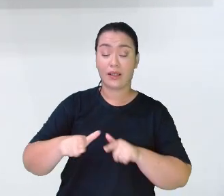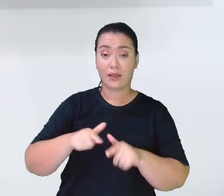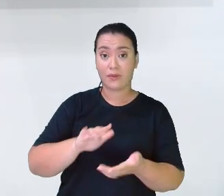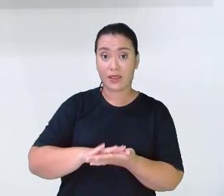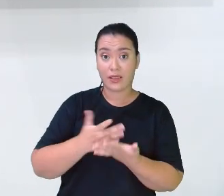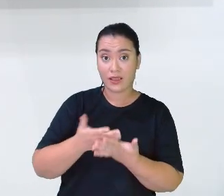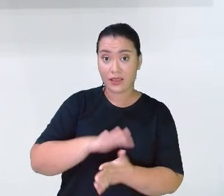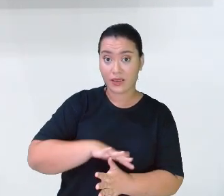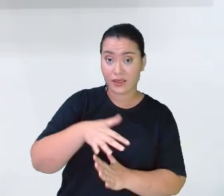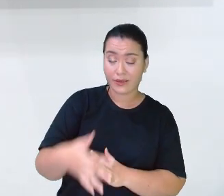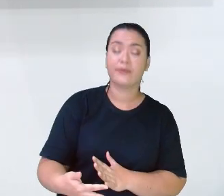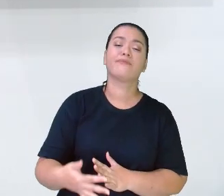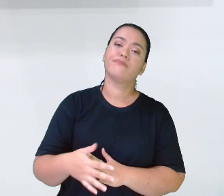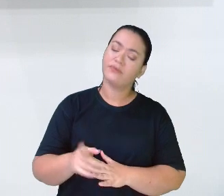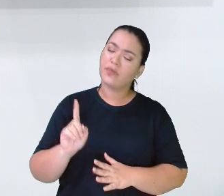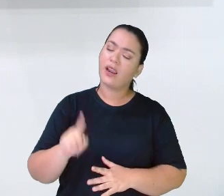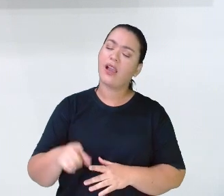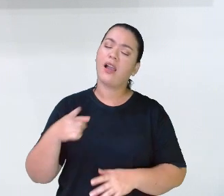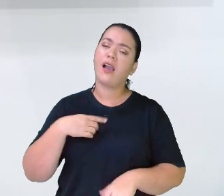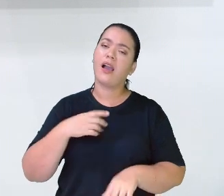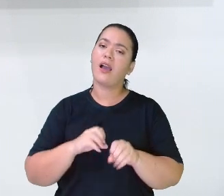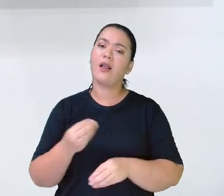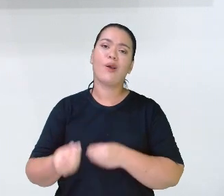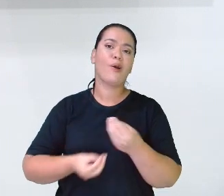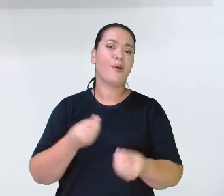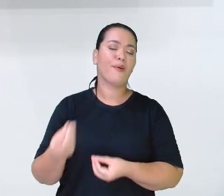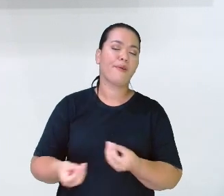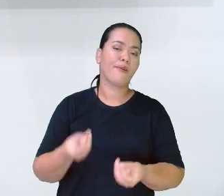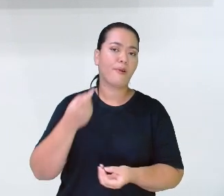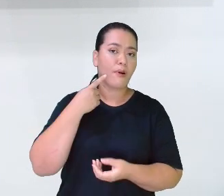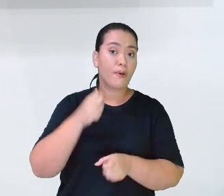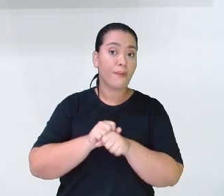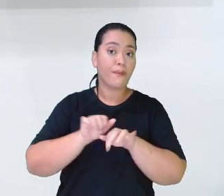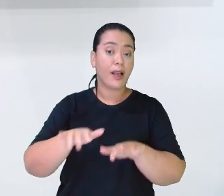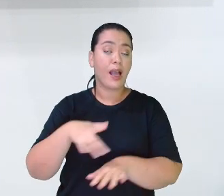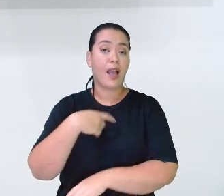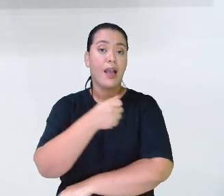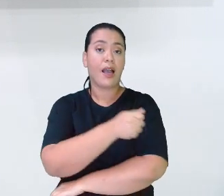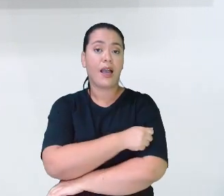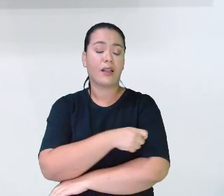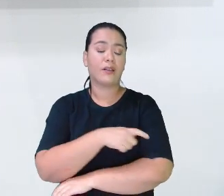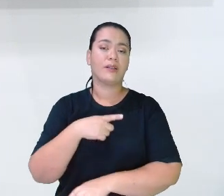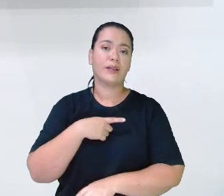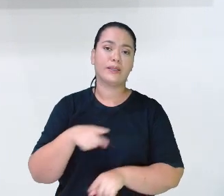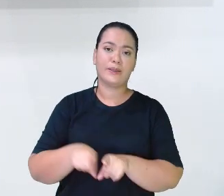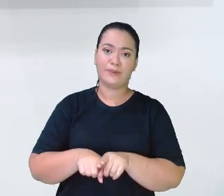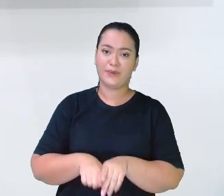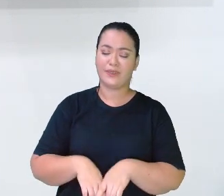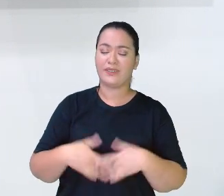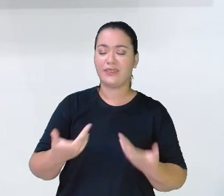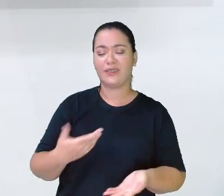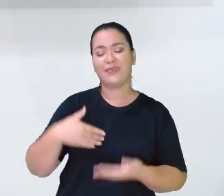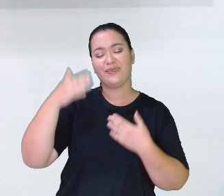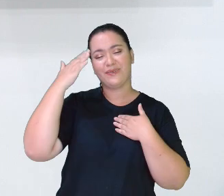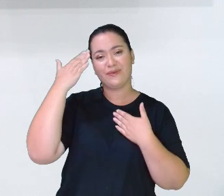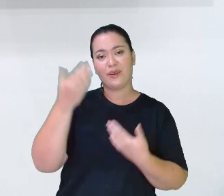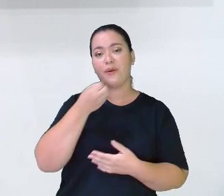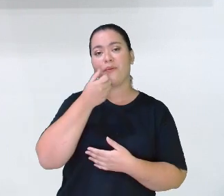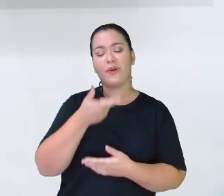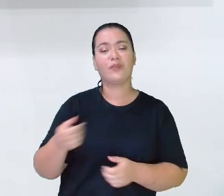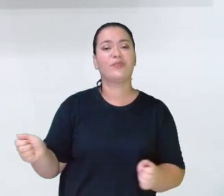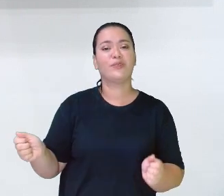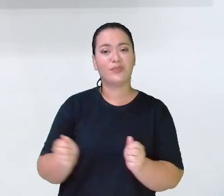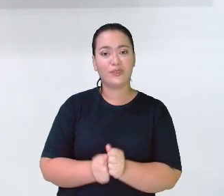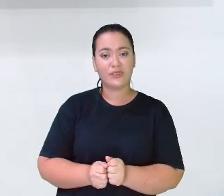todos os intérpretes, a nossa aula não conseguiria alcançar tantos alunos como ela consegue. Então, Gisela, muito bom ter você